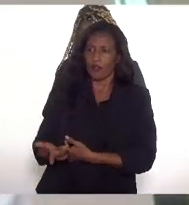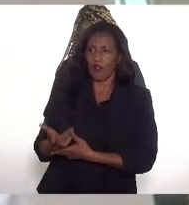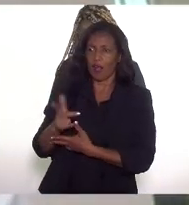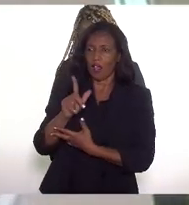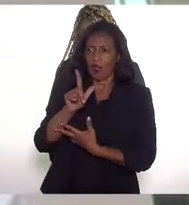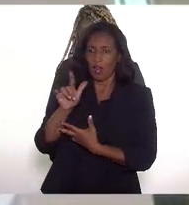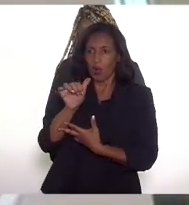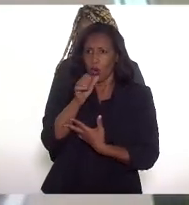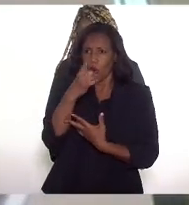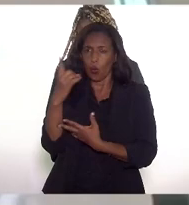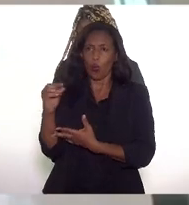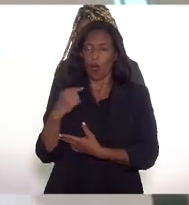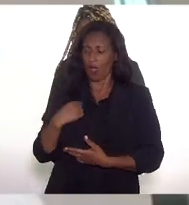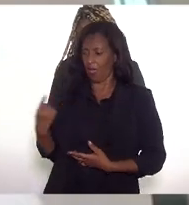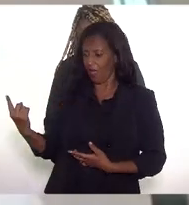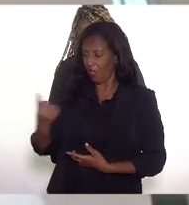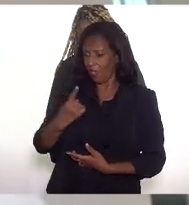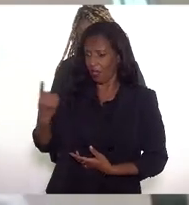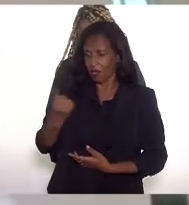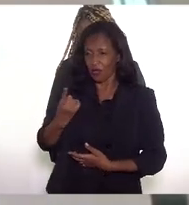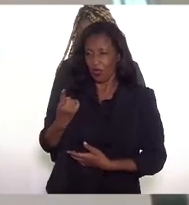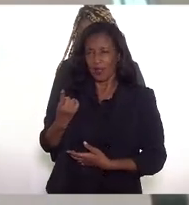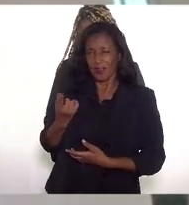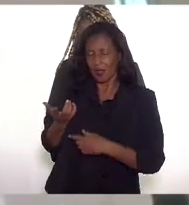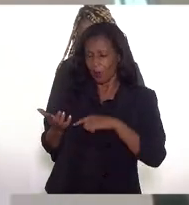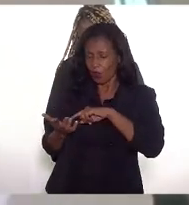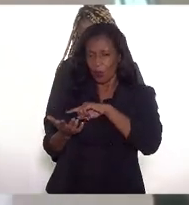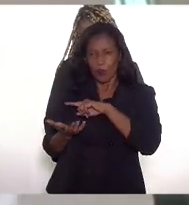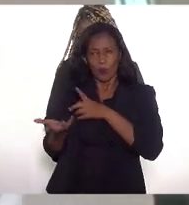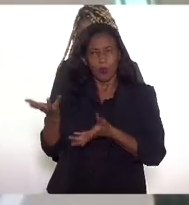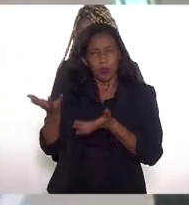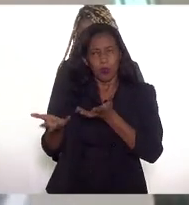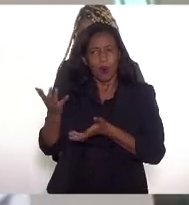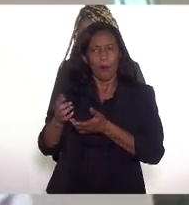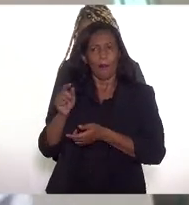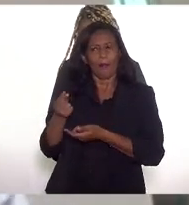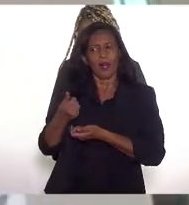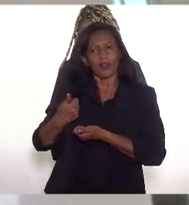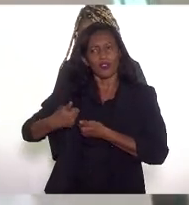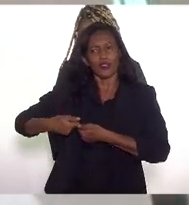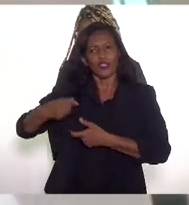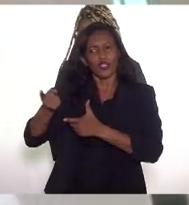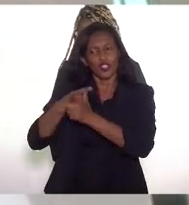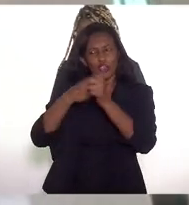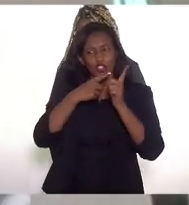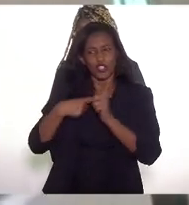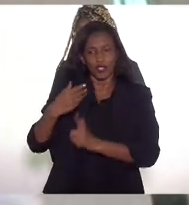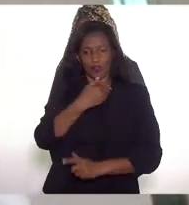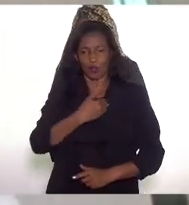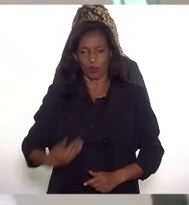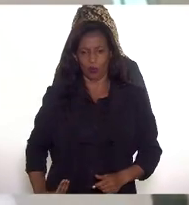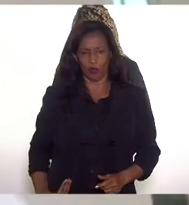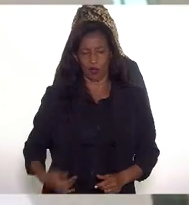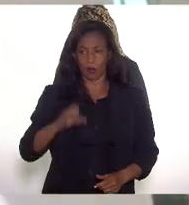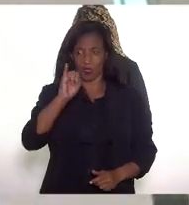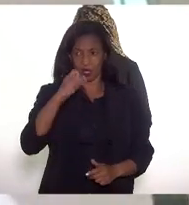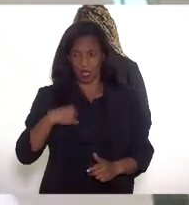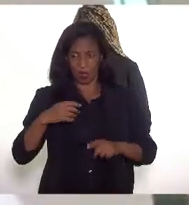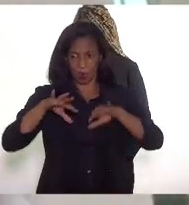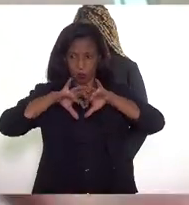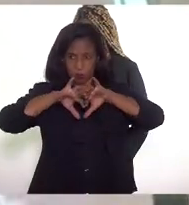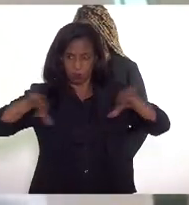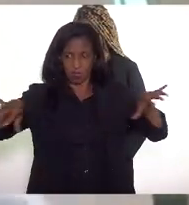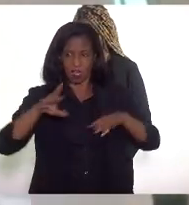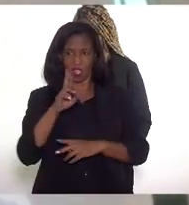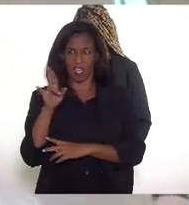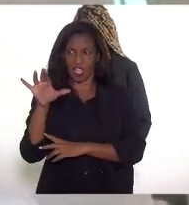LOA é a nossa bússola para despesa pública, né? Então, se eu desconecto o